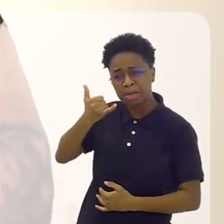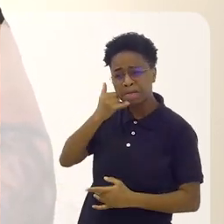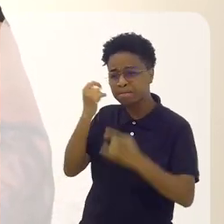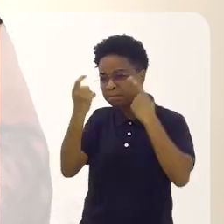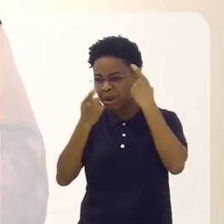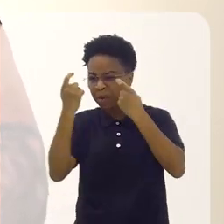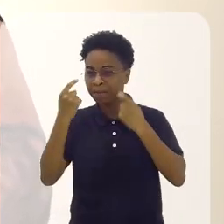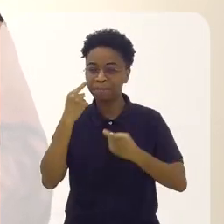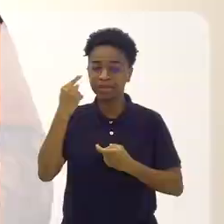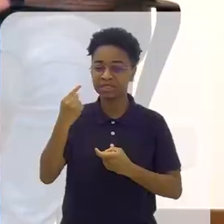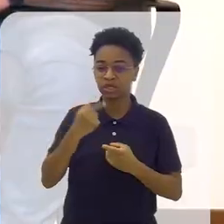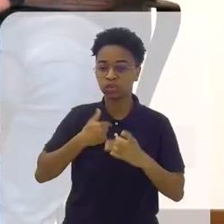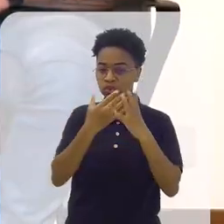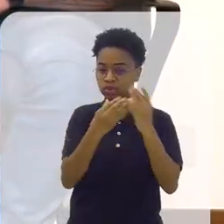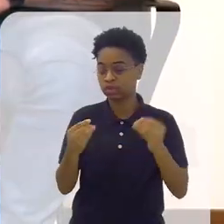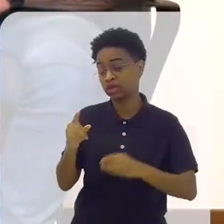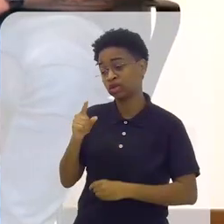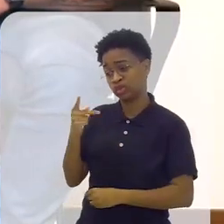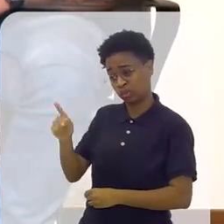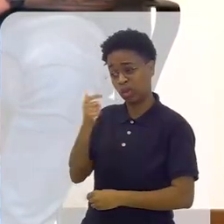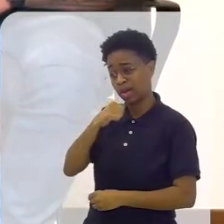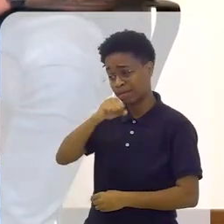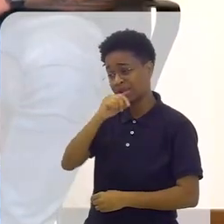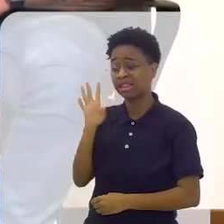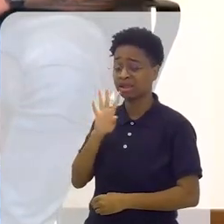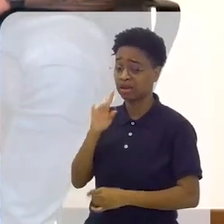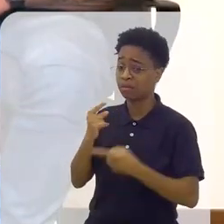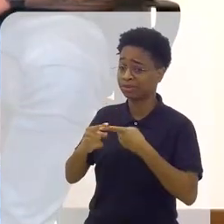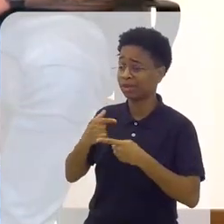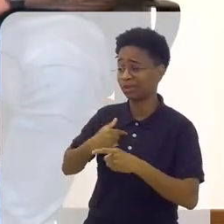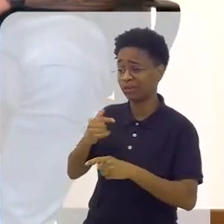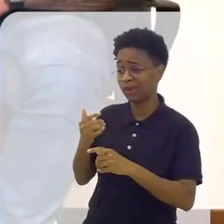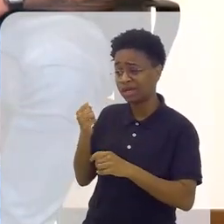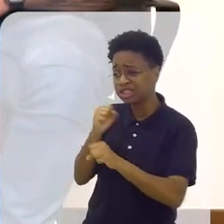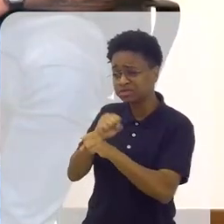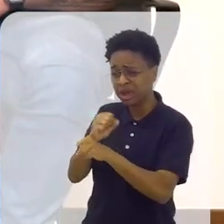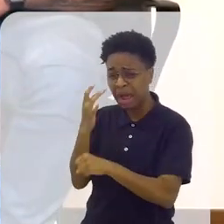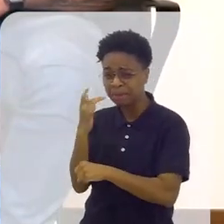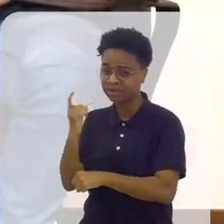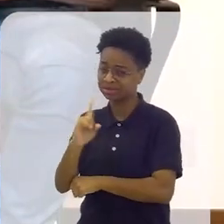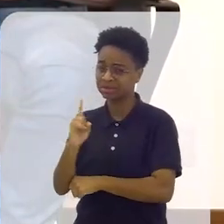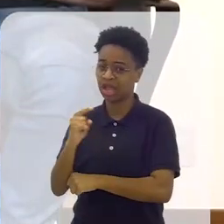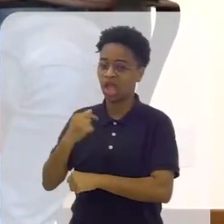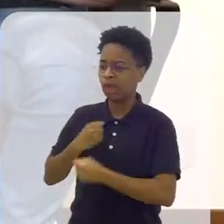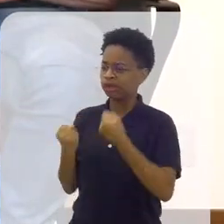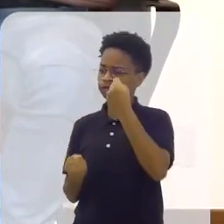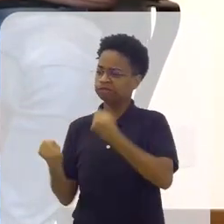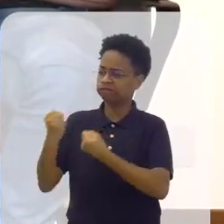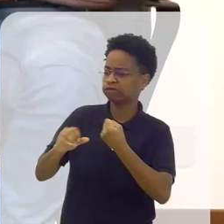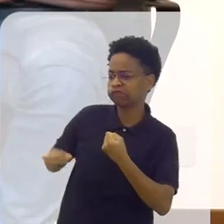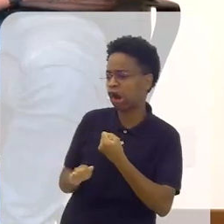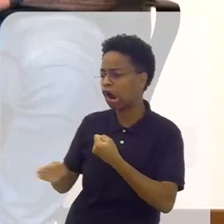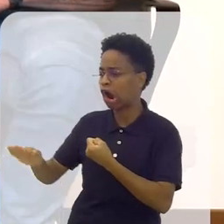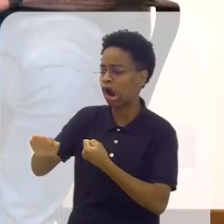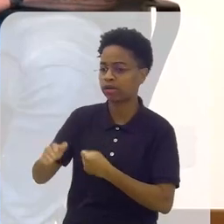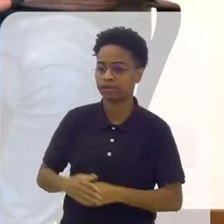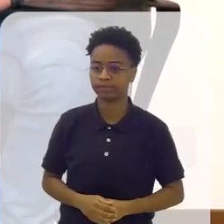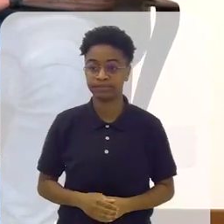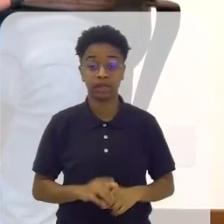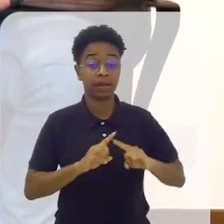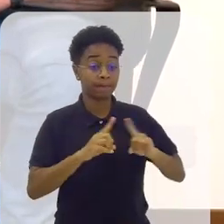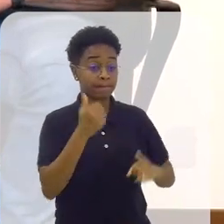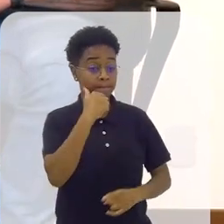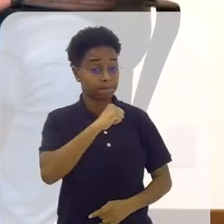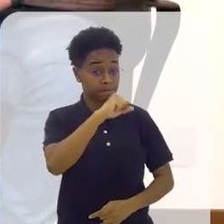ligar desesperada, achando que aconteceu alguma coisa. Sua mãe é bacaninha, porque eu não espero nem o dia seguinte. Ela, porque ela sabe eu já que eu tô pegando o carro, já tô partindo.